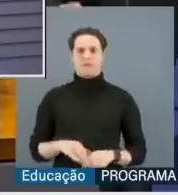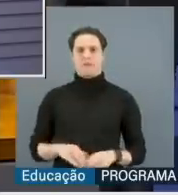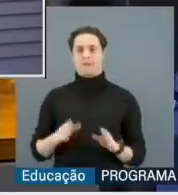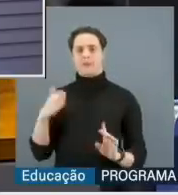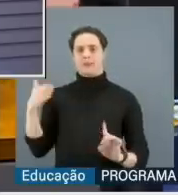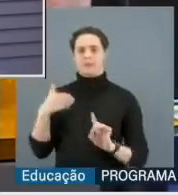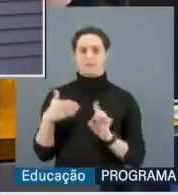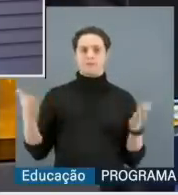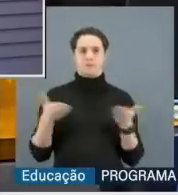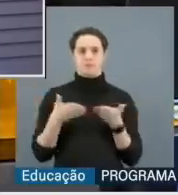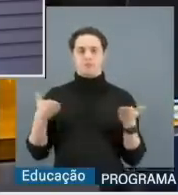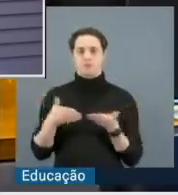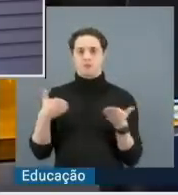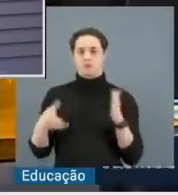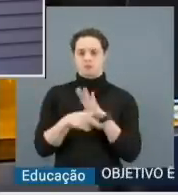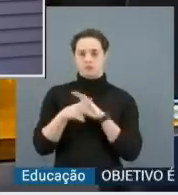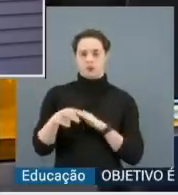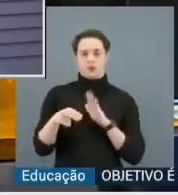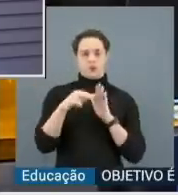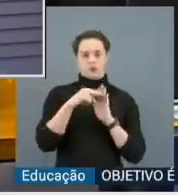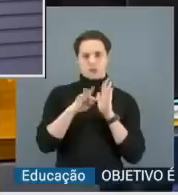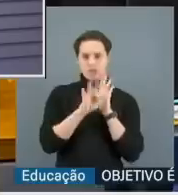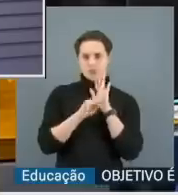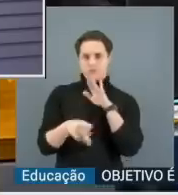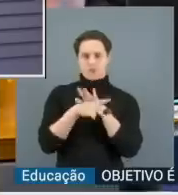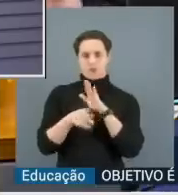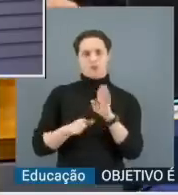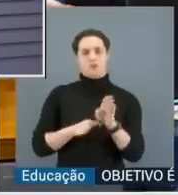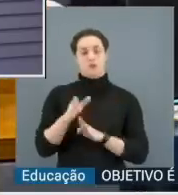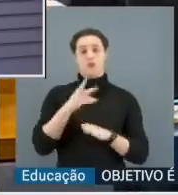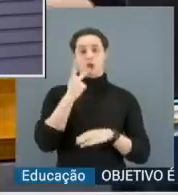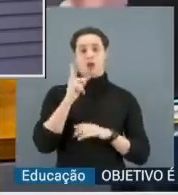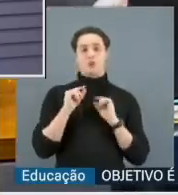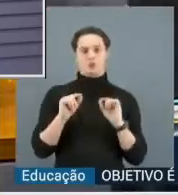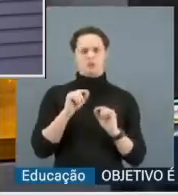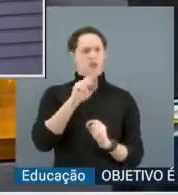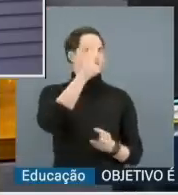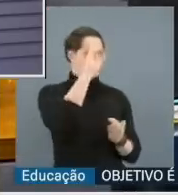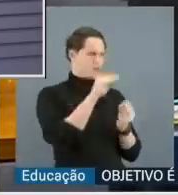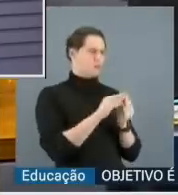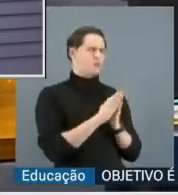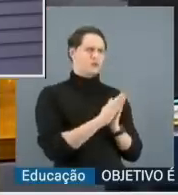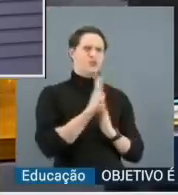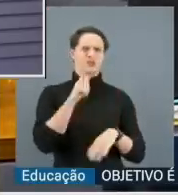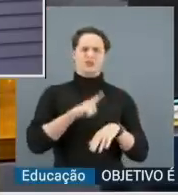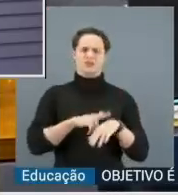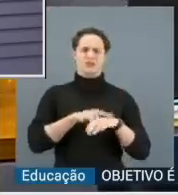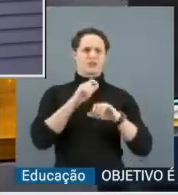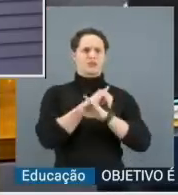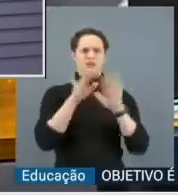Dantas, seja muito bem-vindo, uma ótima noite a você. Nesse giro inicial, também quero pedir sua análise, sua avaliação